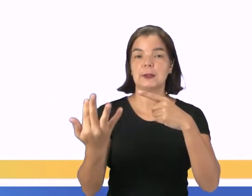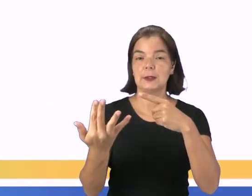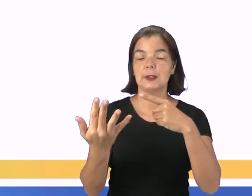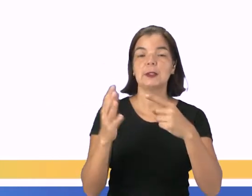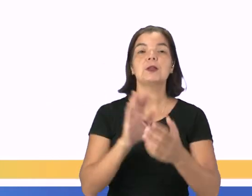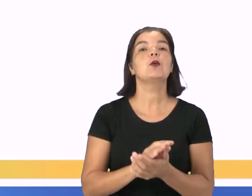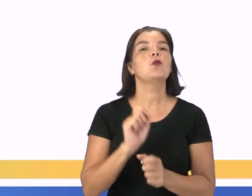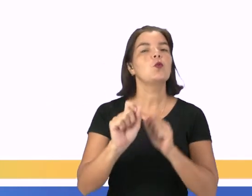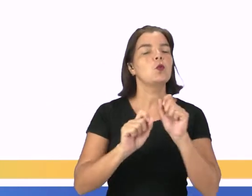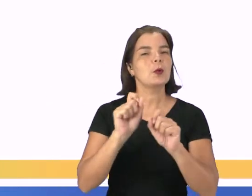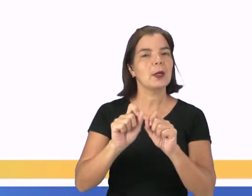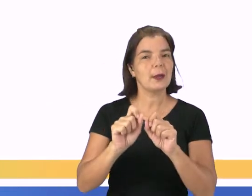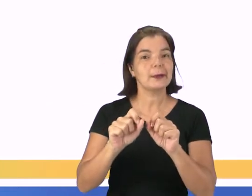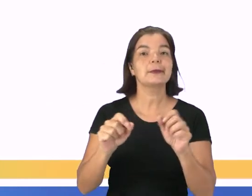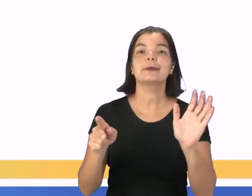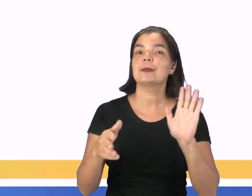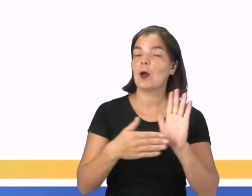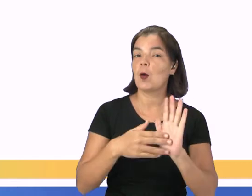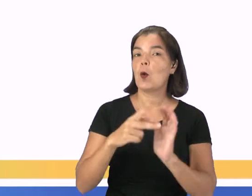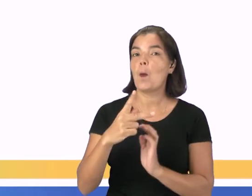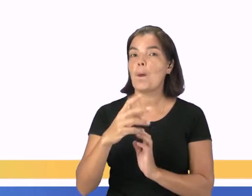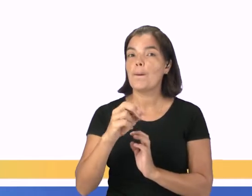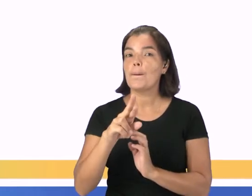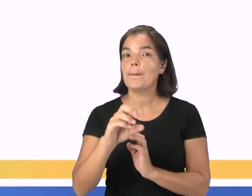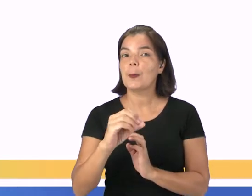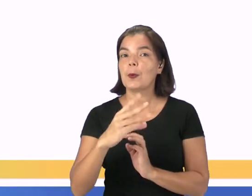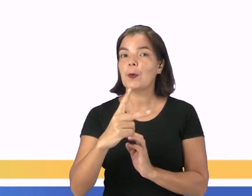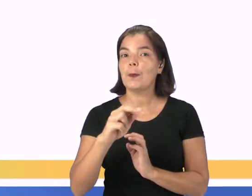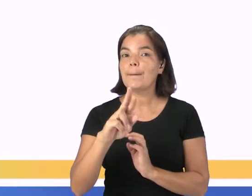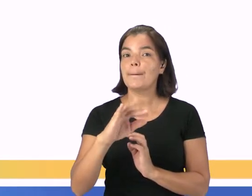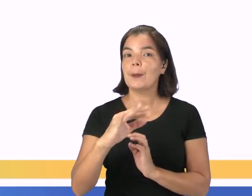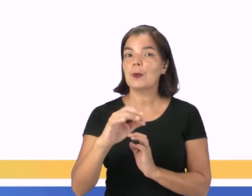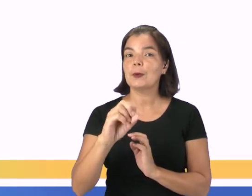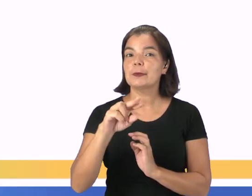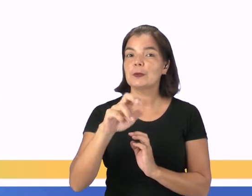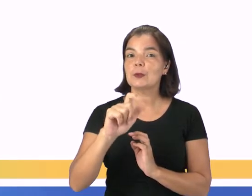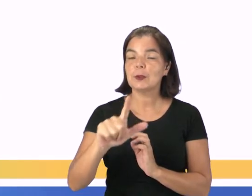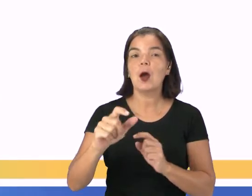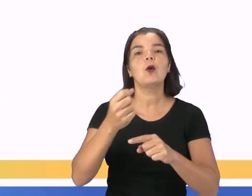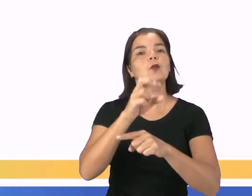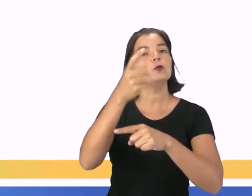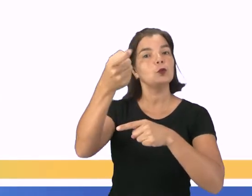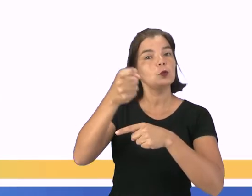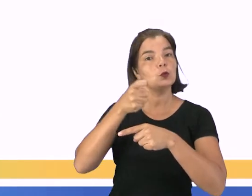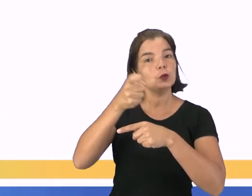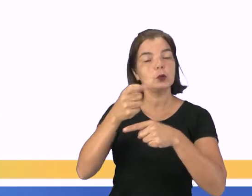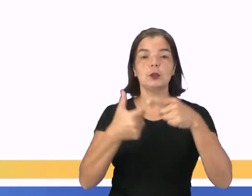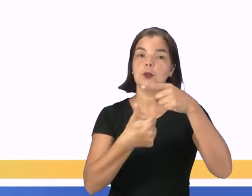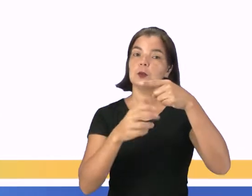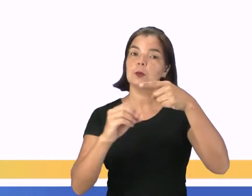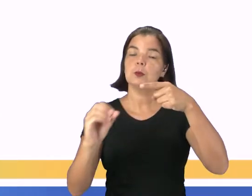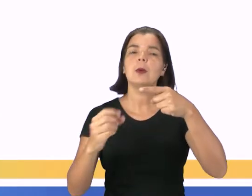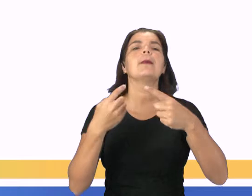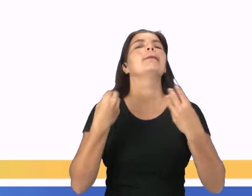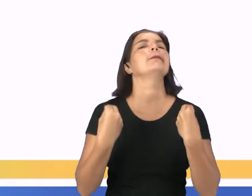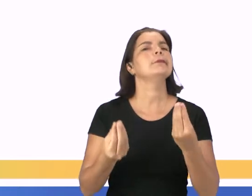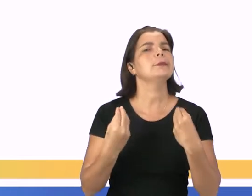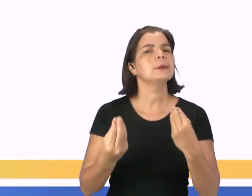aí uma fração proporcional, né, que eu chamei de x sobre 100. Por quê? Para